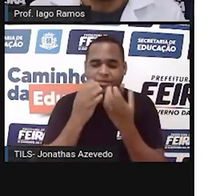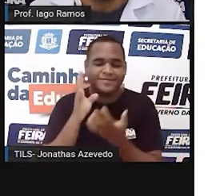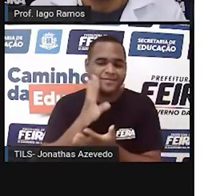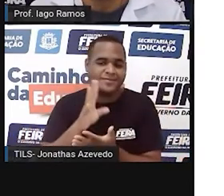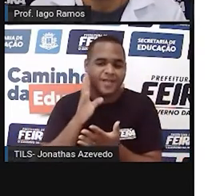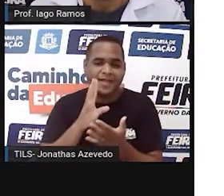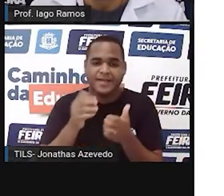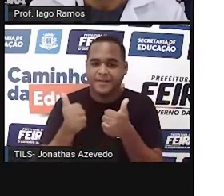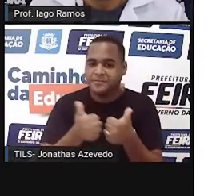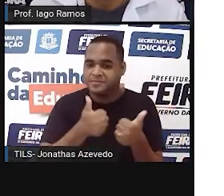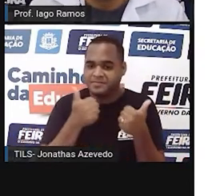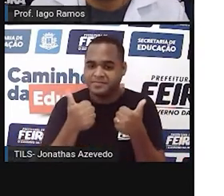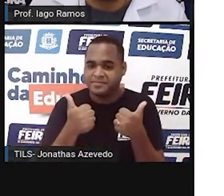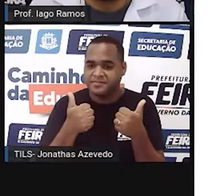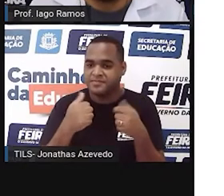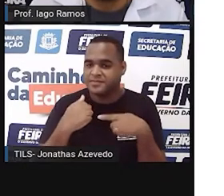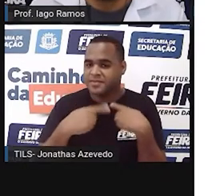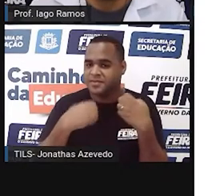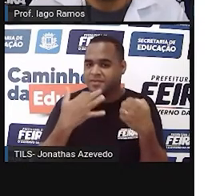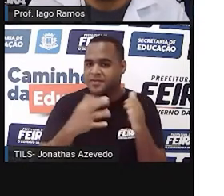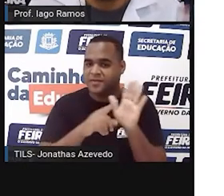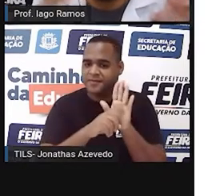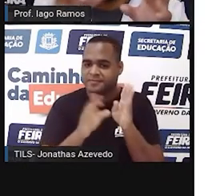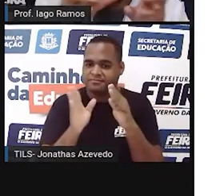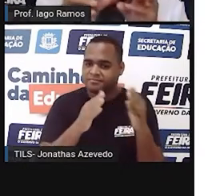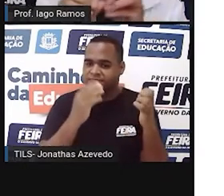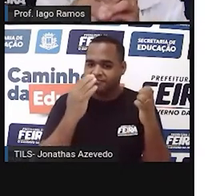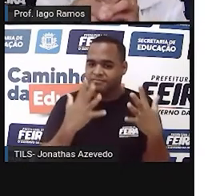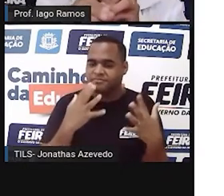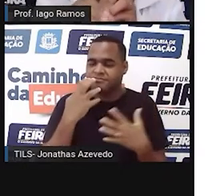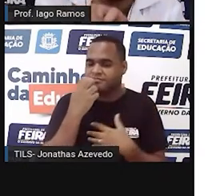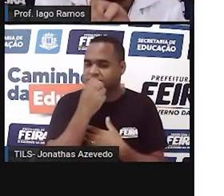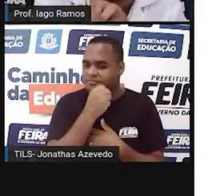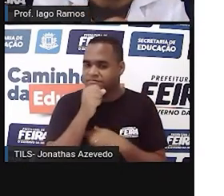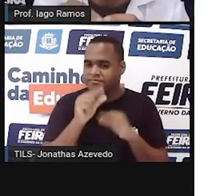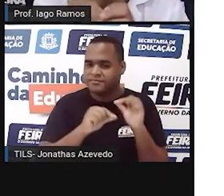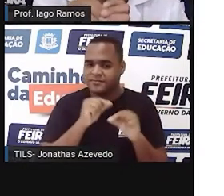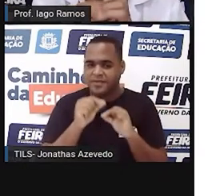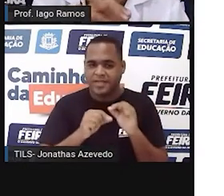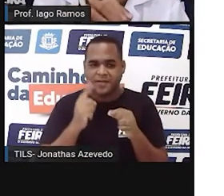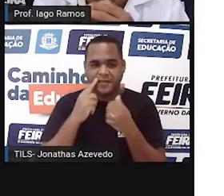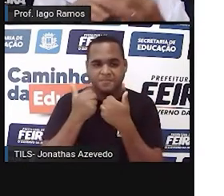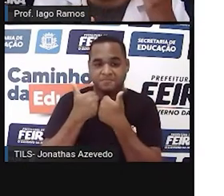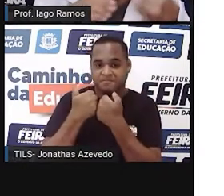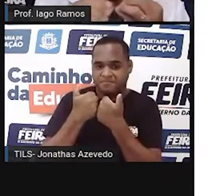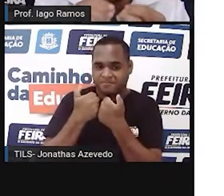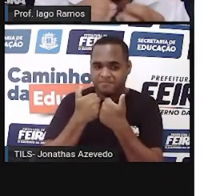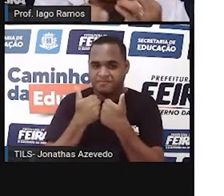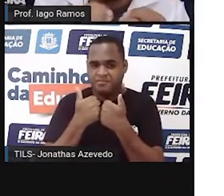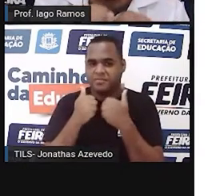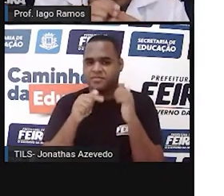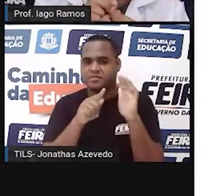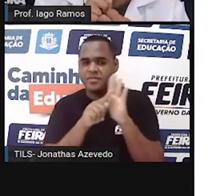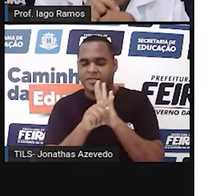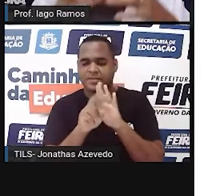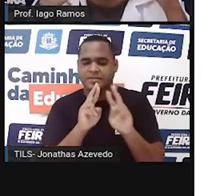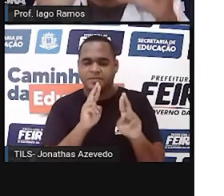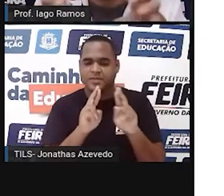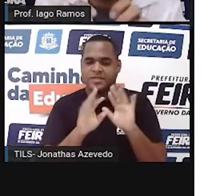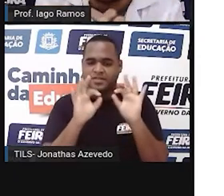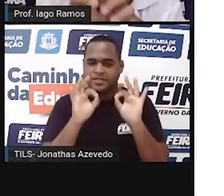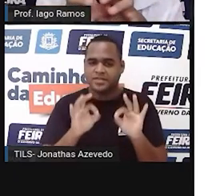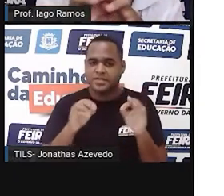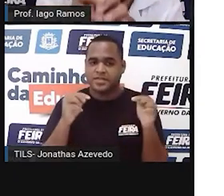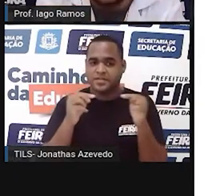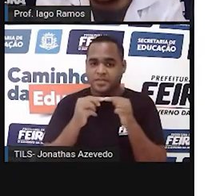bacana, certo? E depois desse vídeo, a gente vai fazer ali rapidinho um joguinho de perguntas e respostas que